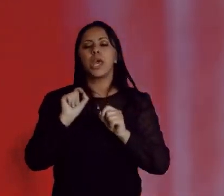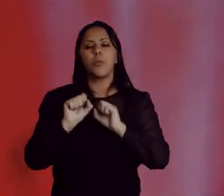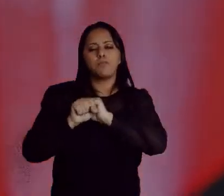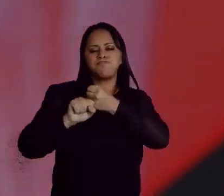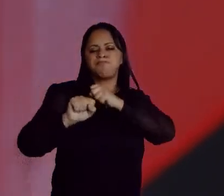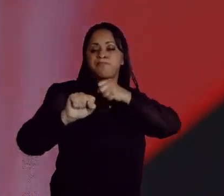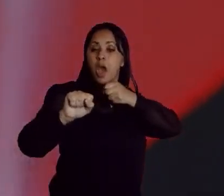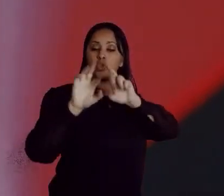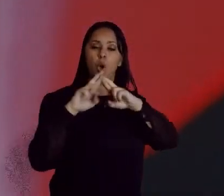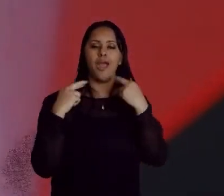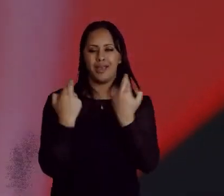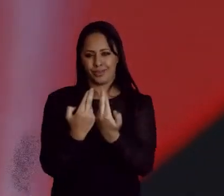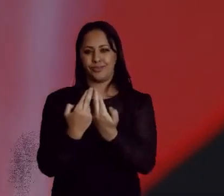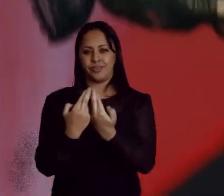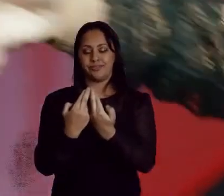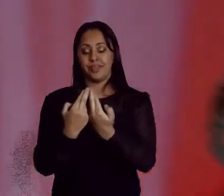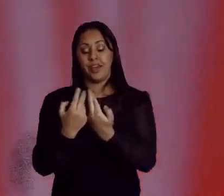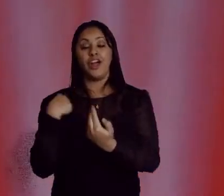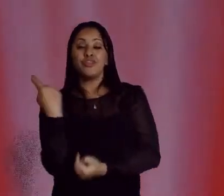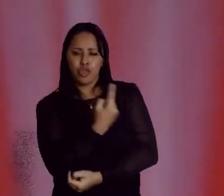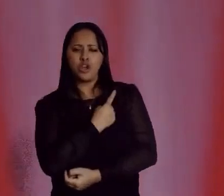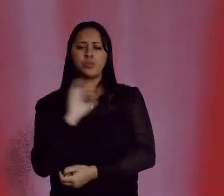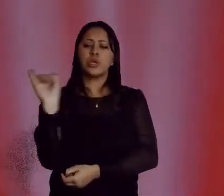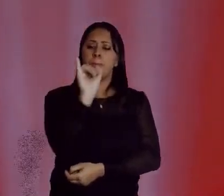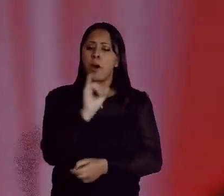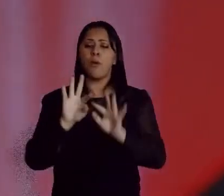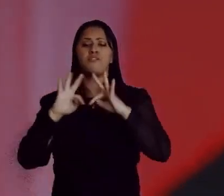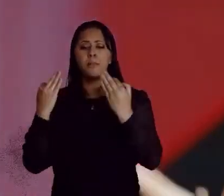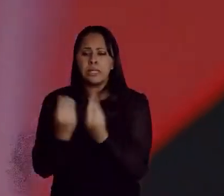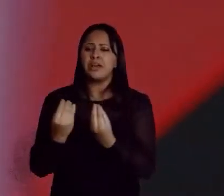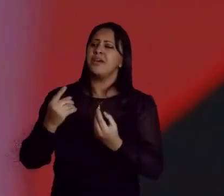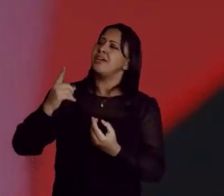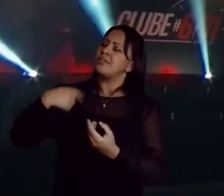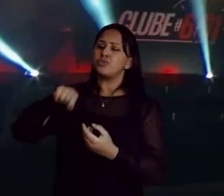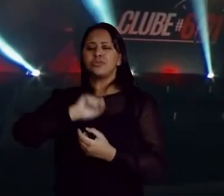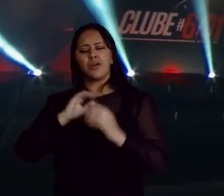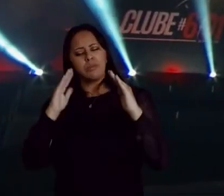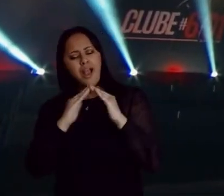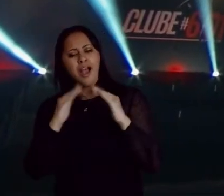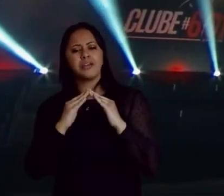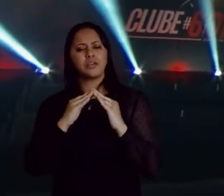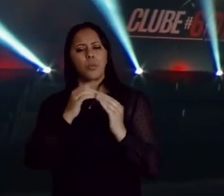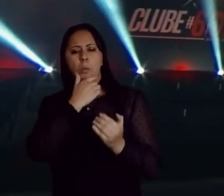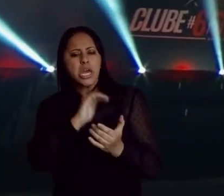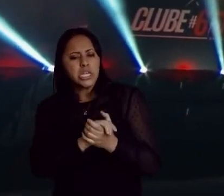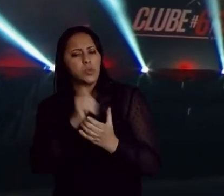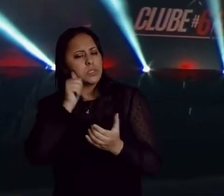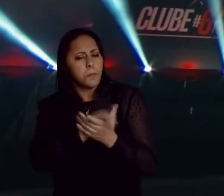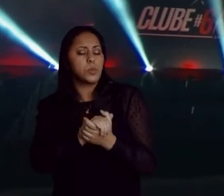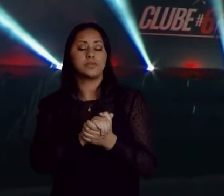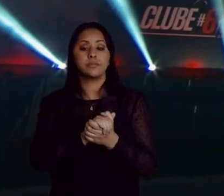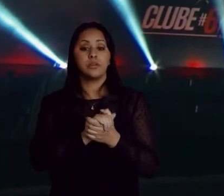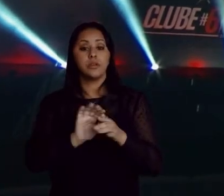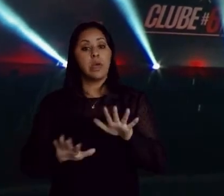Deus Pai, Filho nos deu, então somos irmãos, uma família, então Deus nos coloca num lar, nos dá um cônjuge, e de repente a